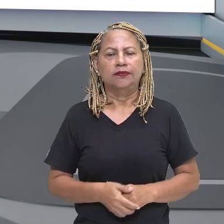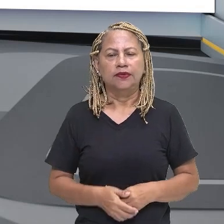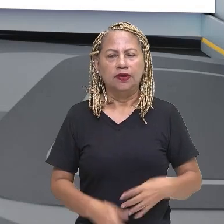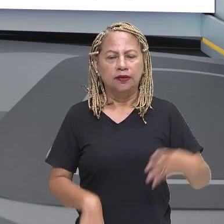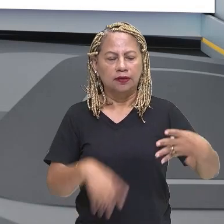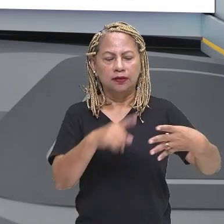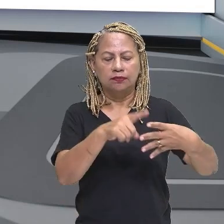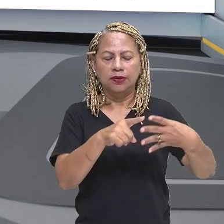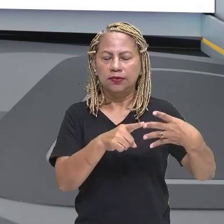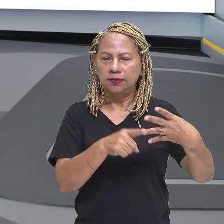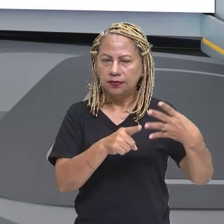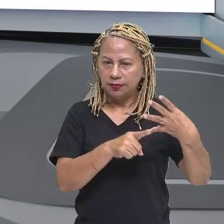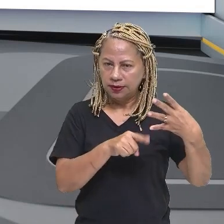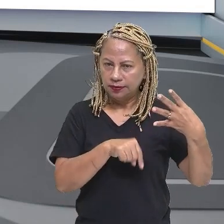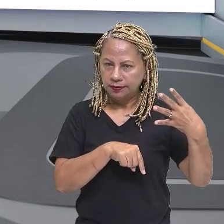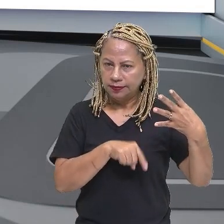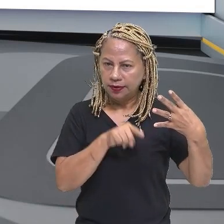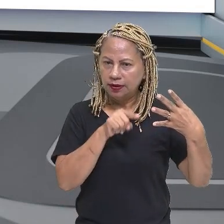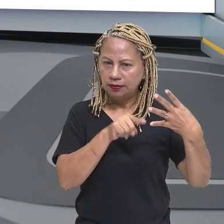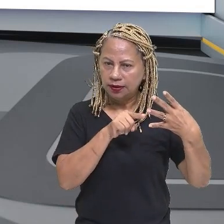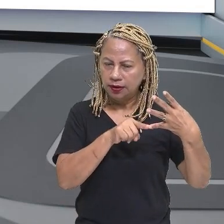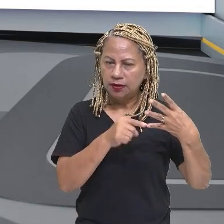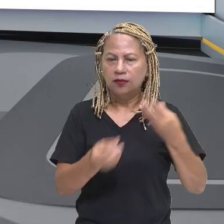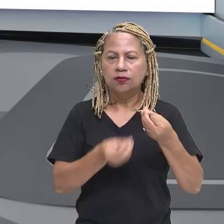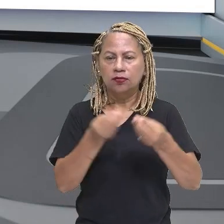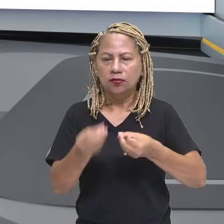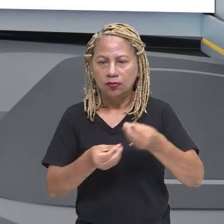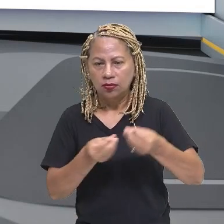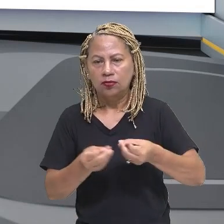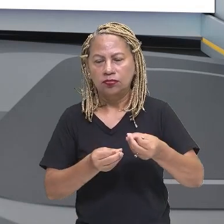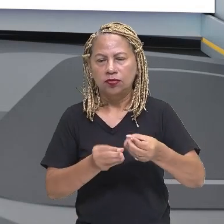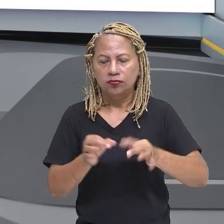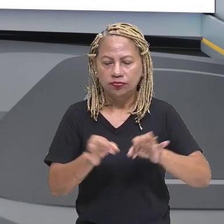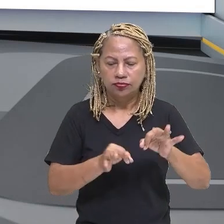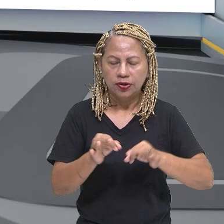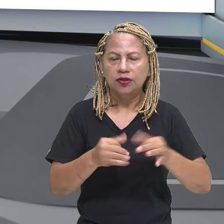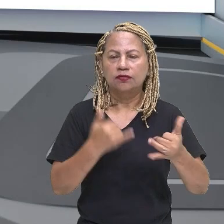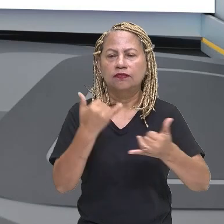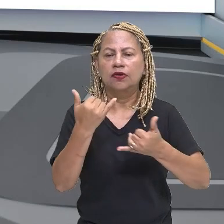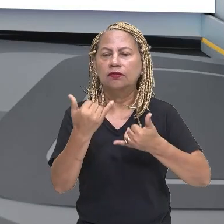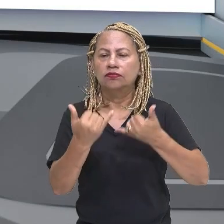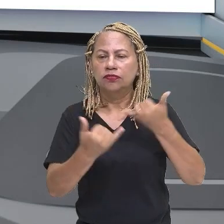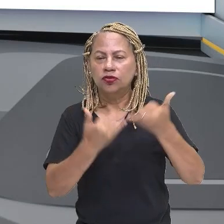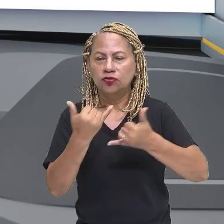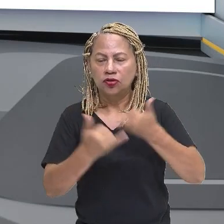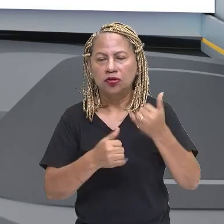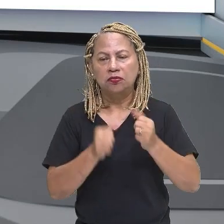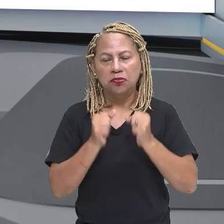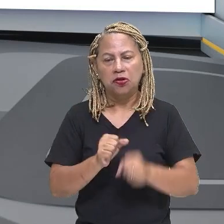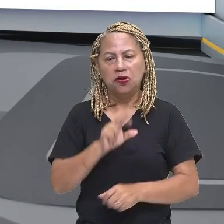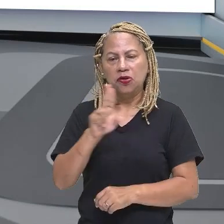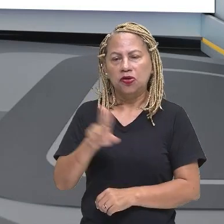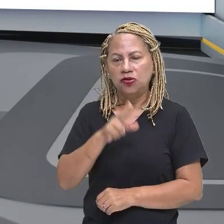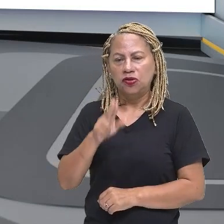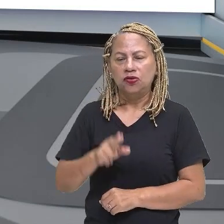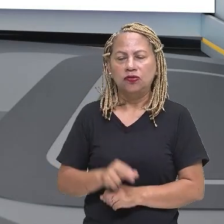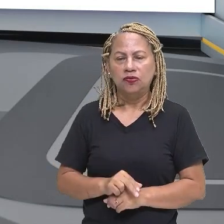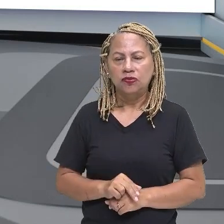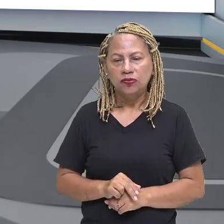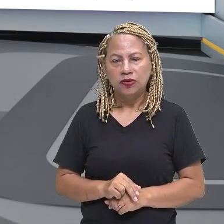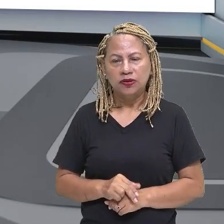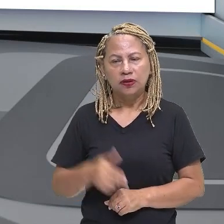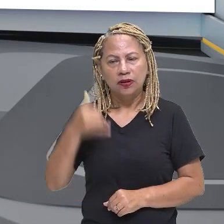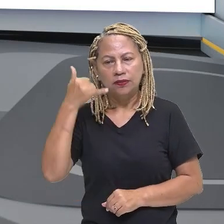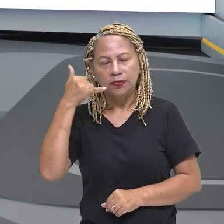jogar. É o ato em si que pode ser feito usando um smartphone, ou um joystick, ou um teclado de computador.